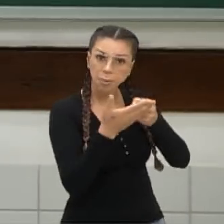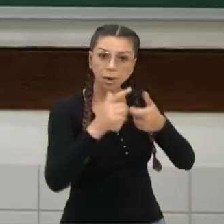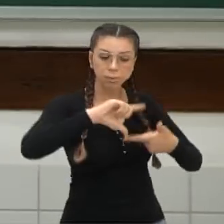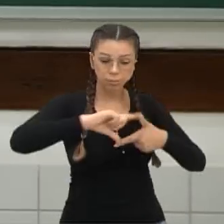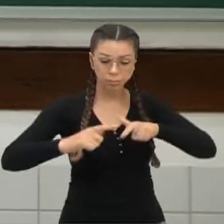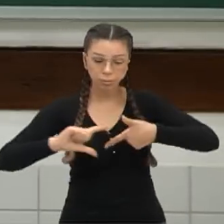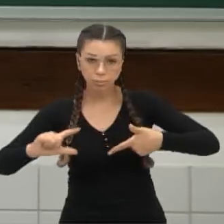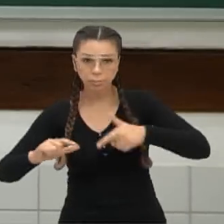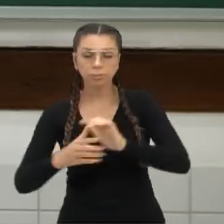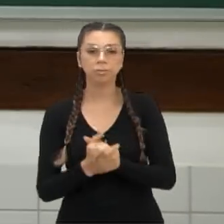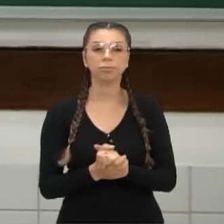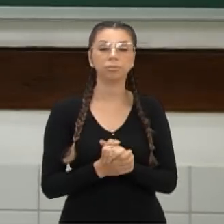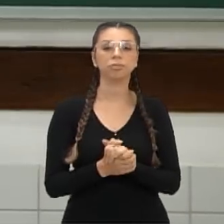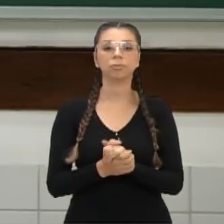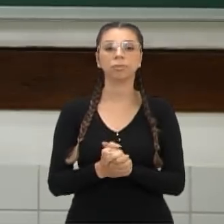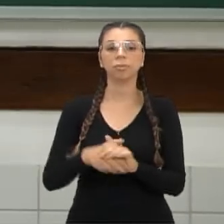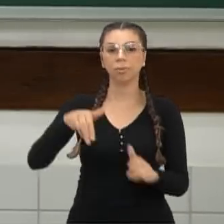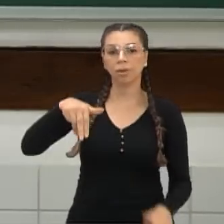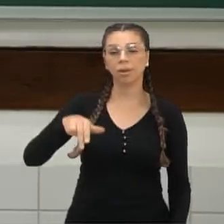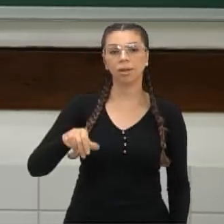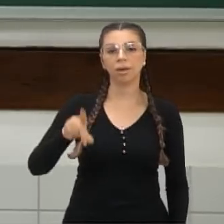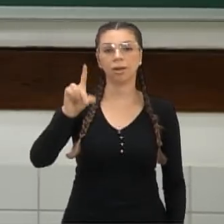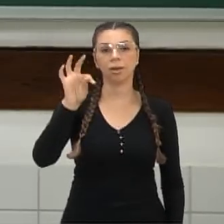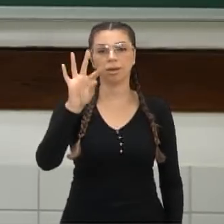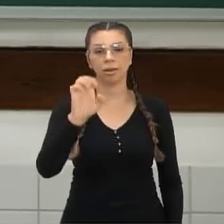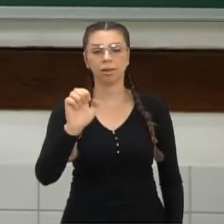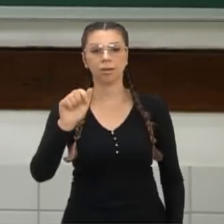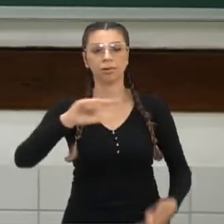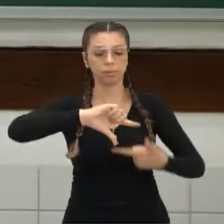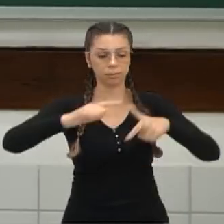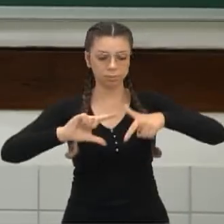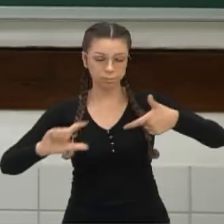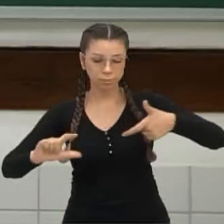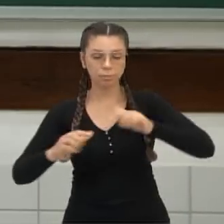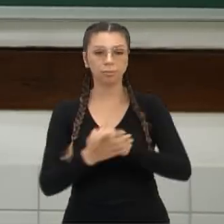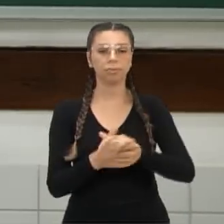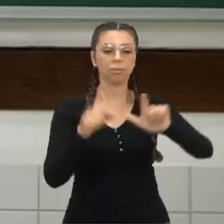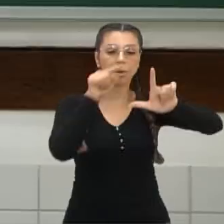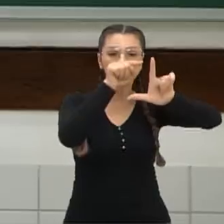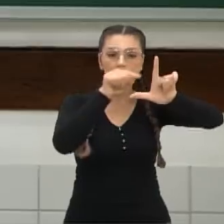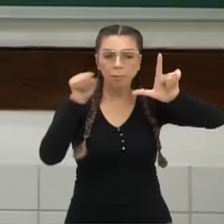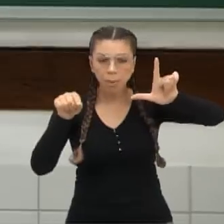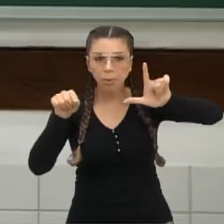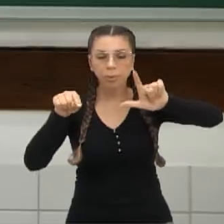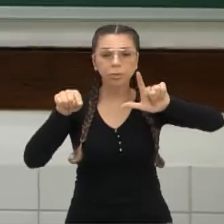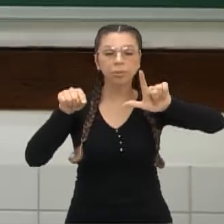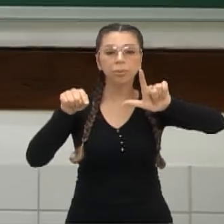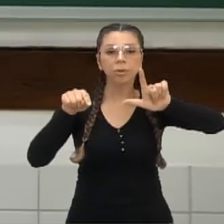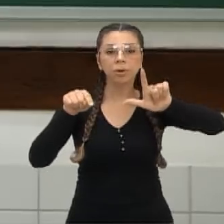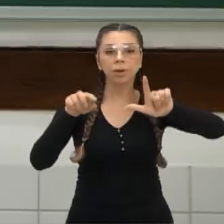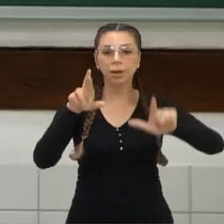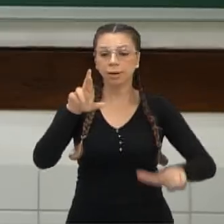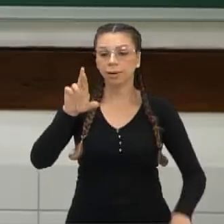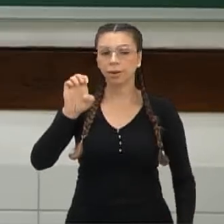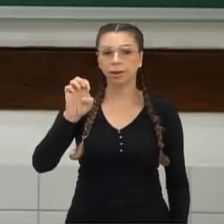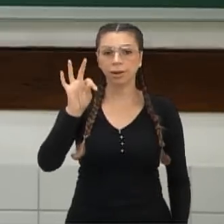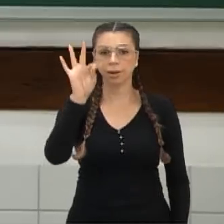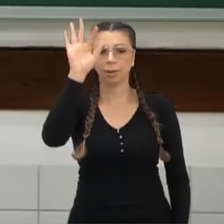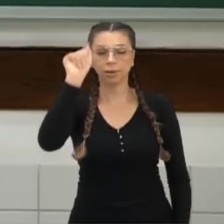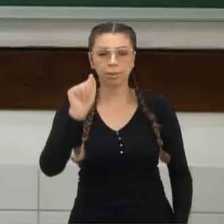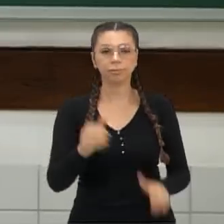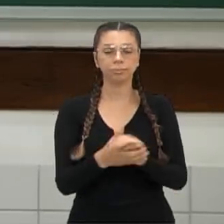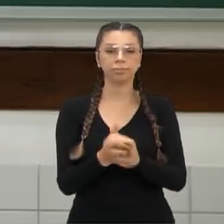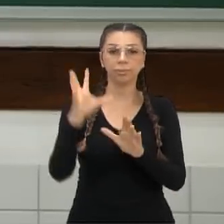são chamados de entes geométricos. O ponto, a reta, e dentro da reta a gente consegue